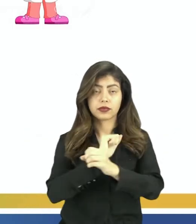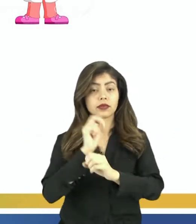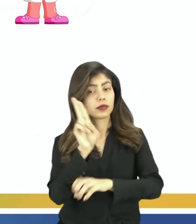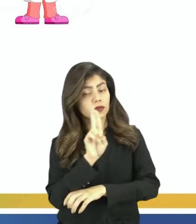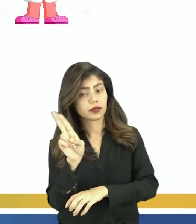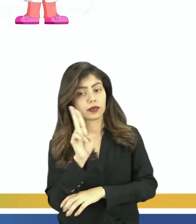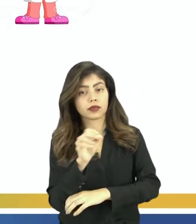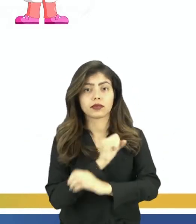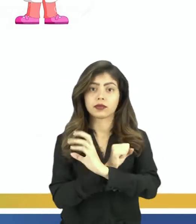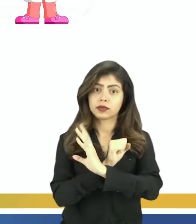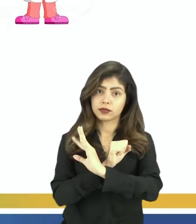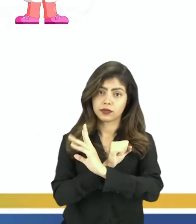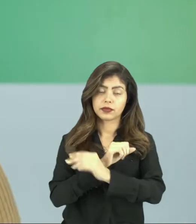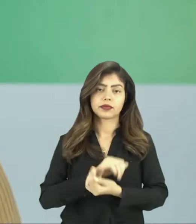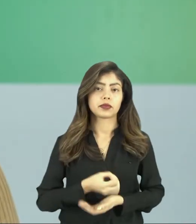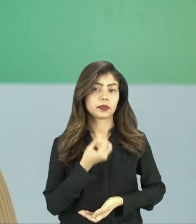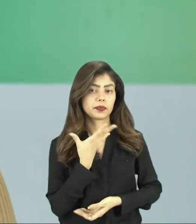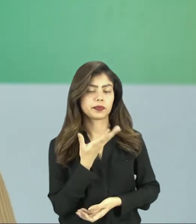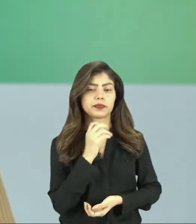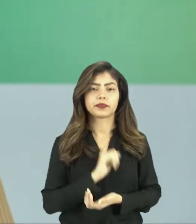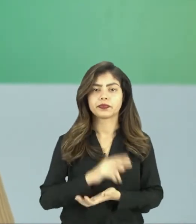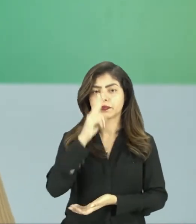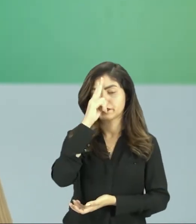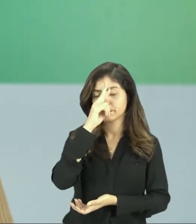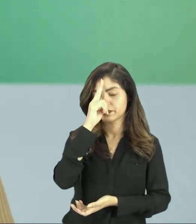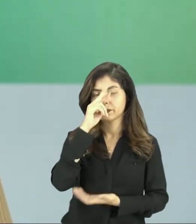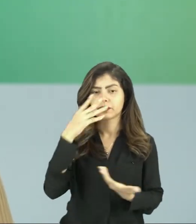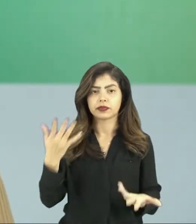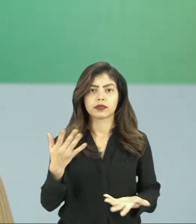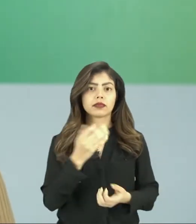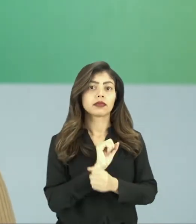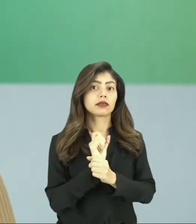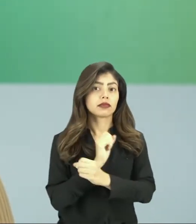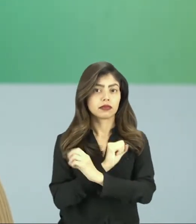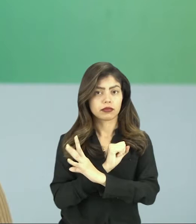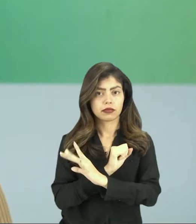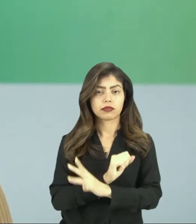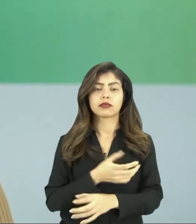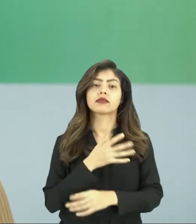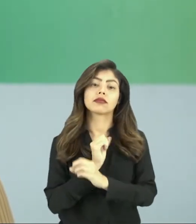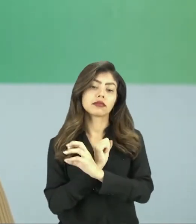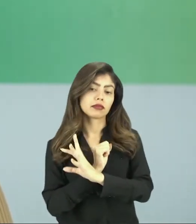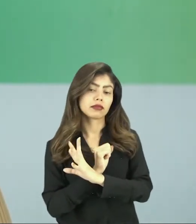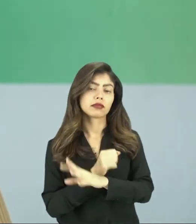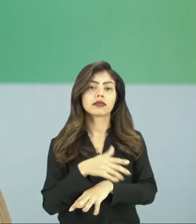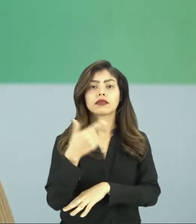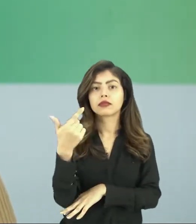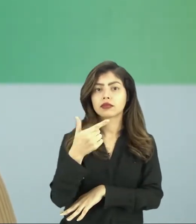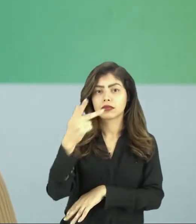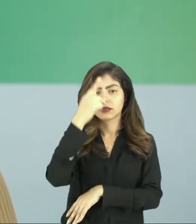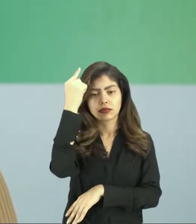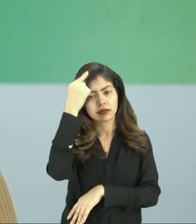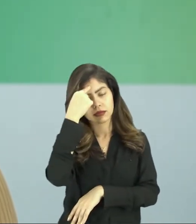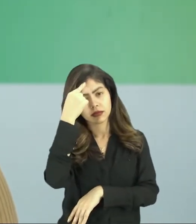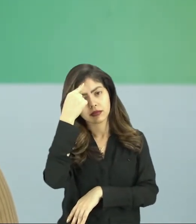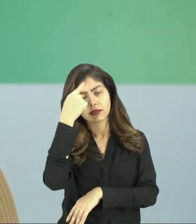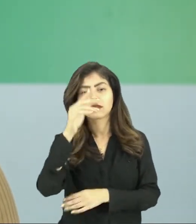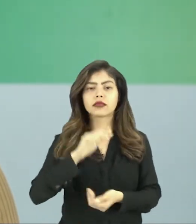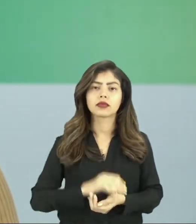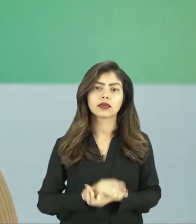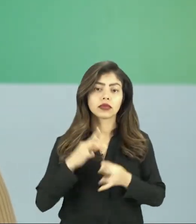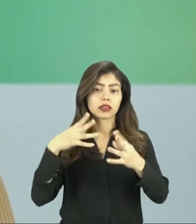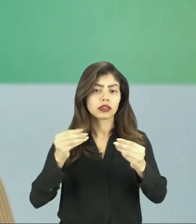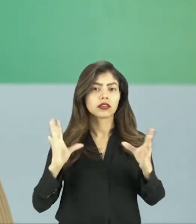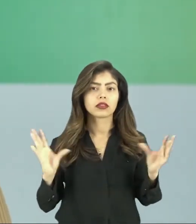Bom, para a gente falar dos ácidos, a gente precisa lembrar qual a definição dessas substâncias. Então, ácido, segundo Arrhenius, é toda substância que em